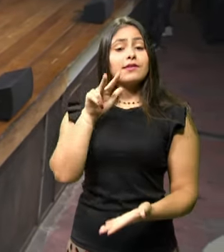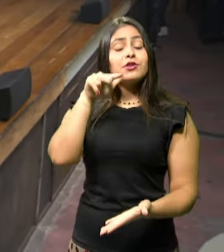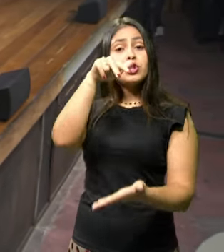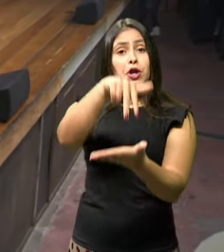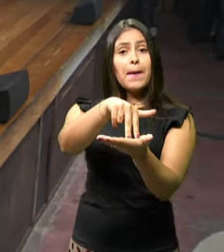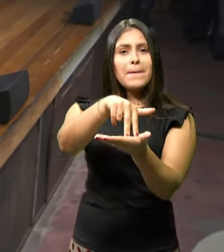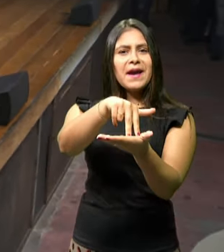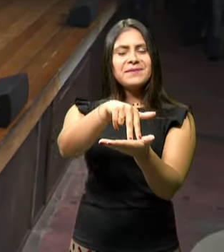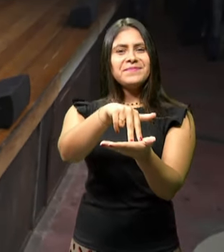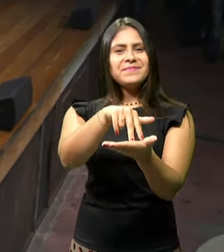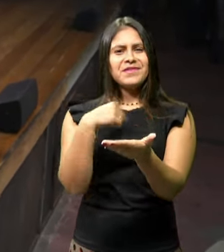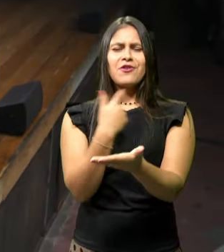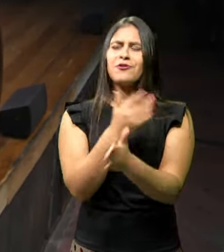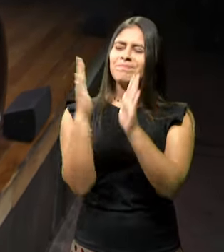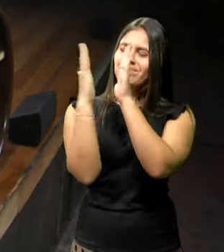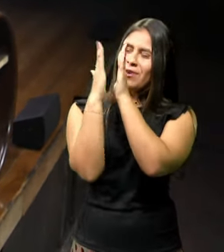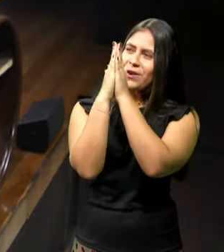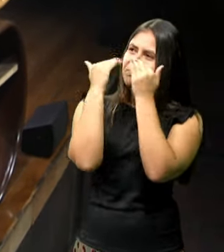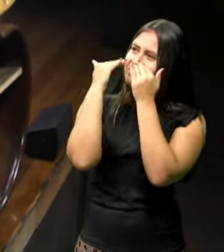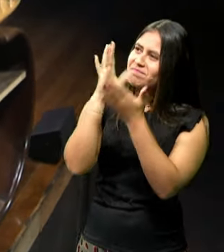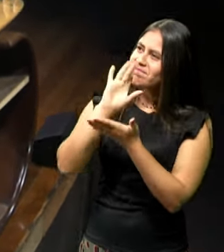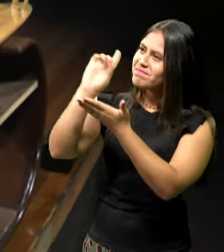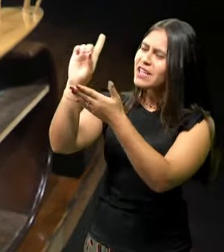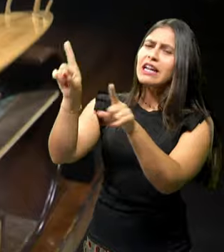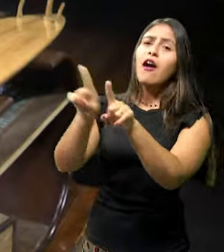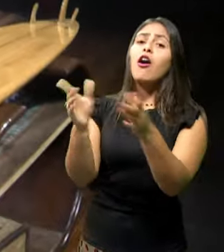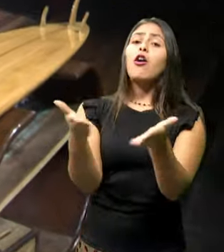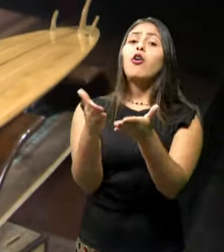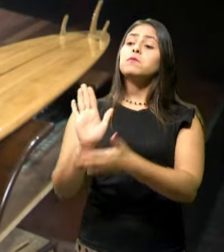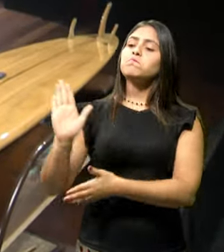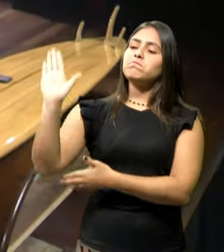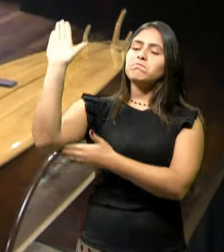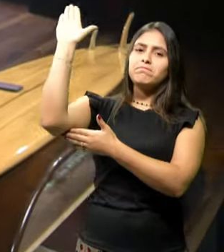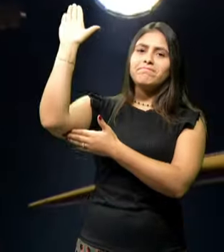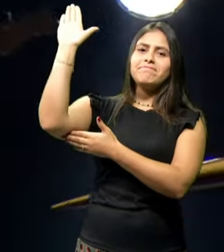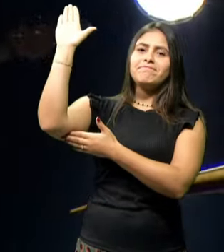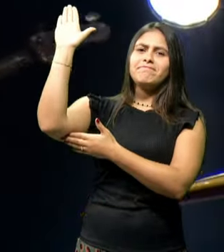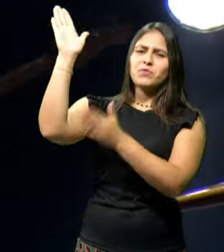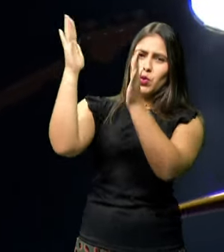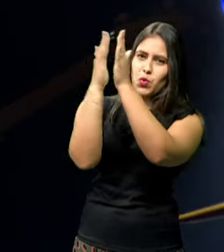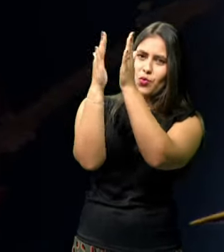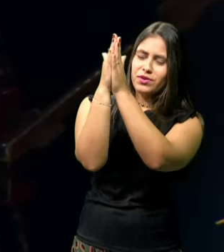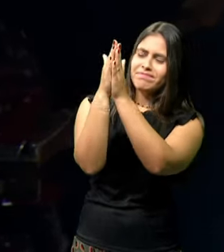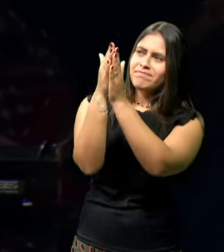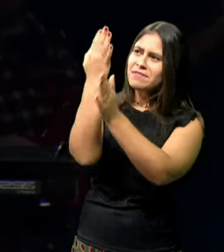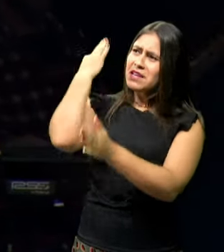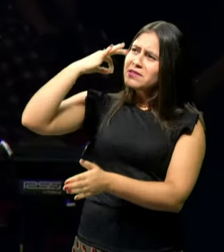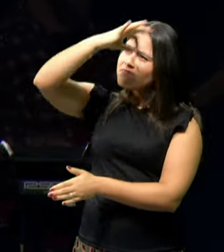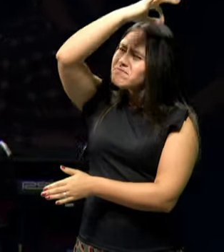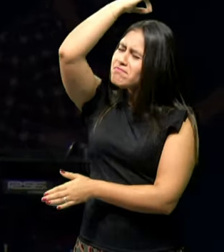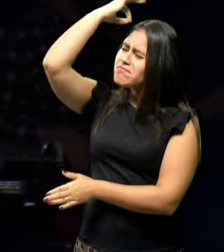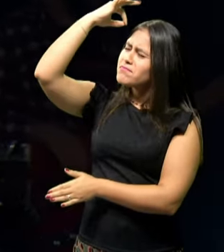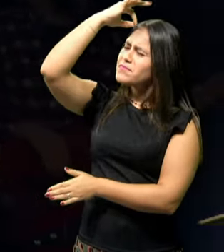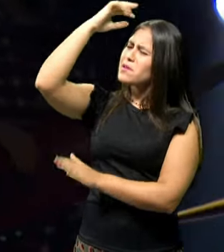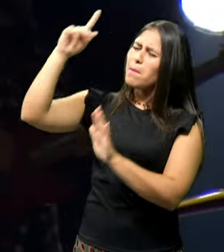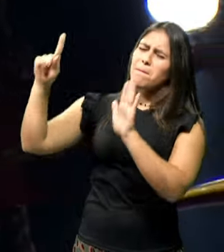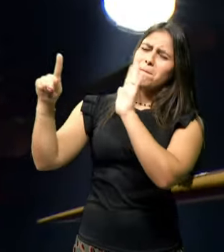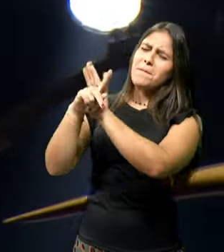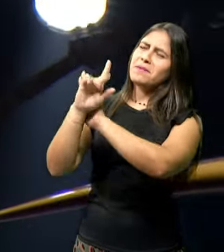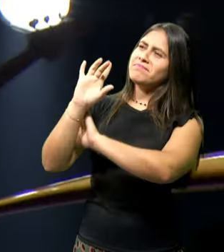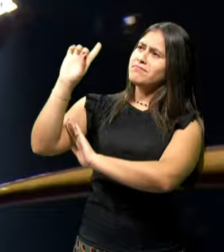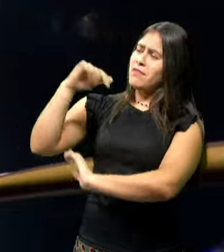lugar, vamos orar ao Senhor. Levante a sua mão bem alto. Espírito Santo de Deus,